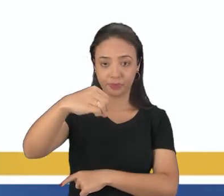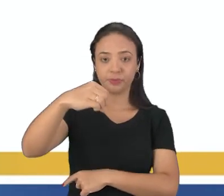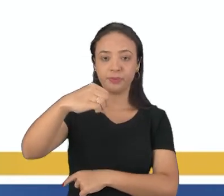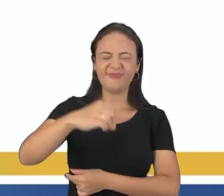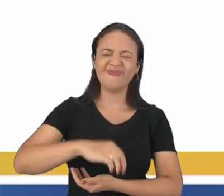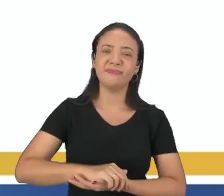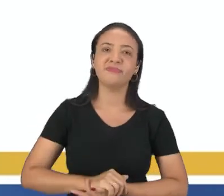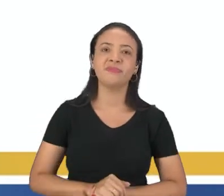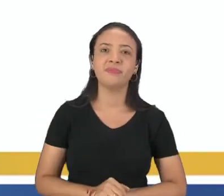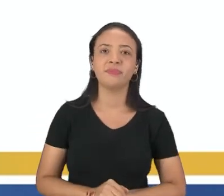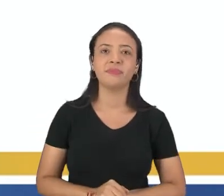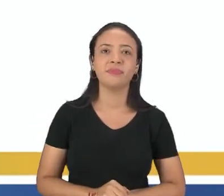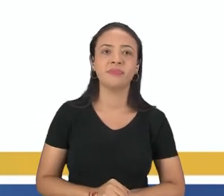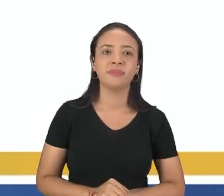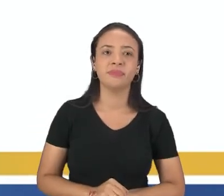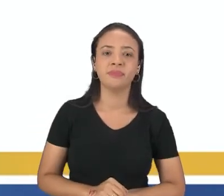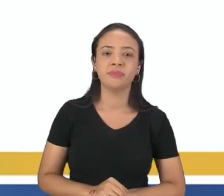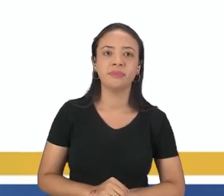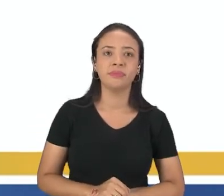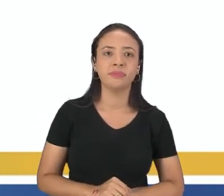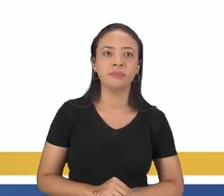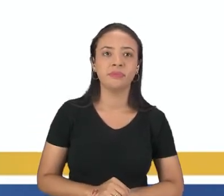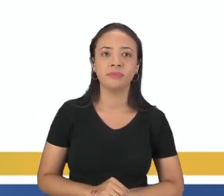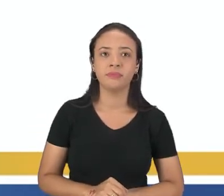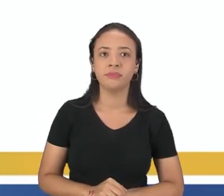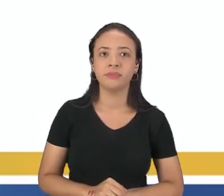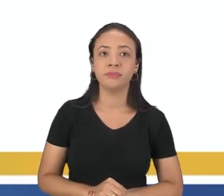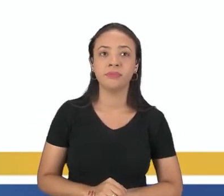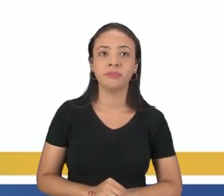29 graus Celsius é a máxima. Vamos conferir?